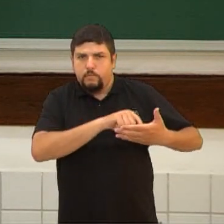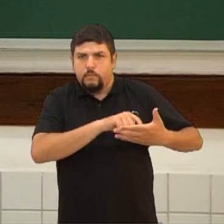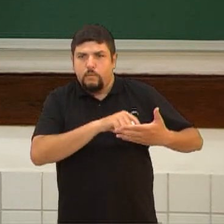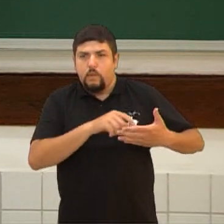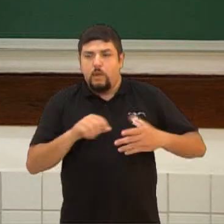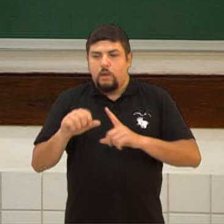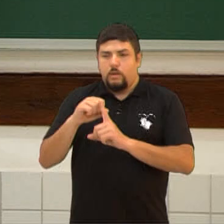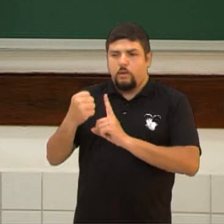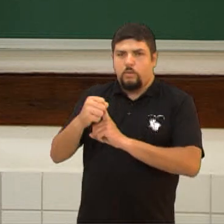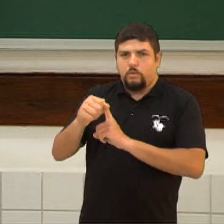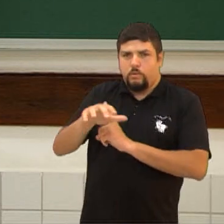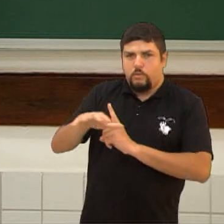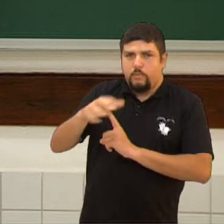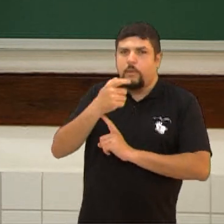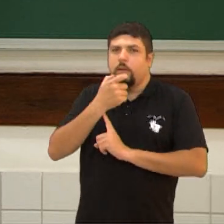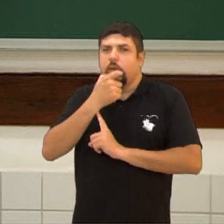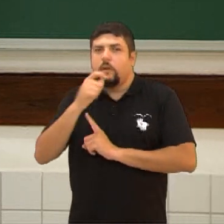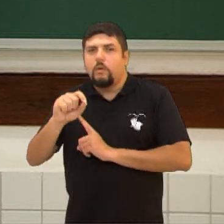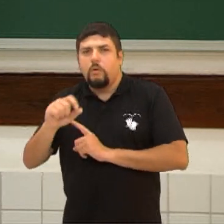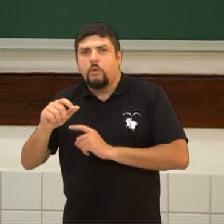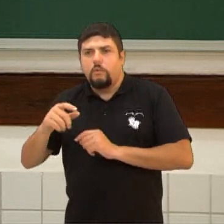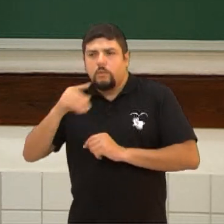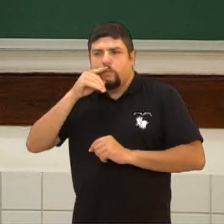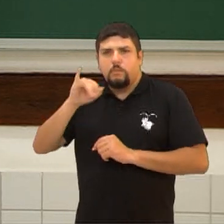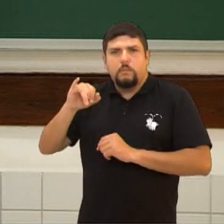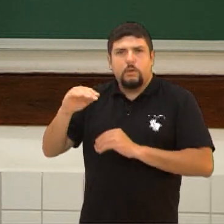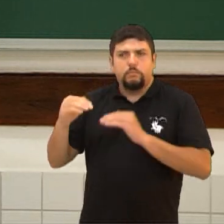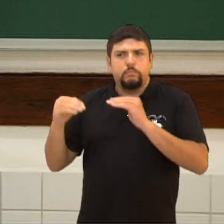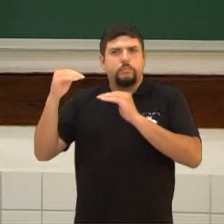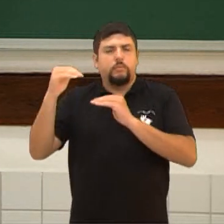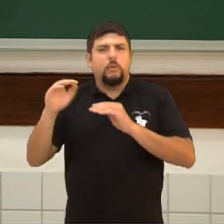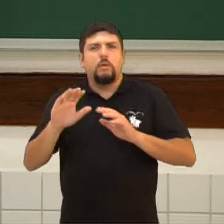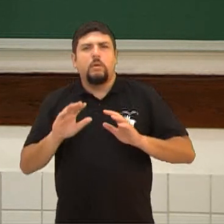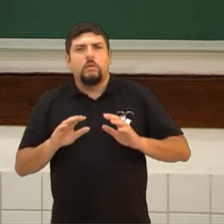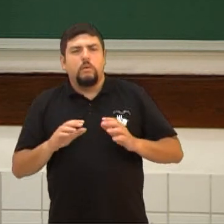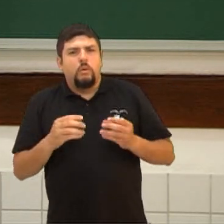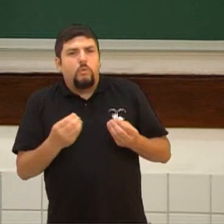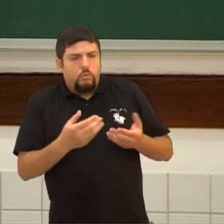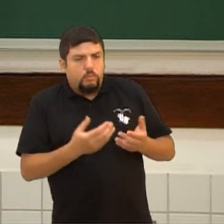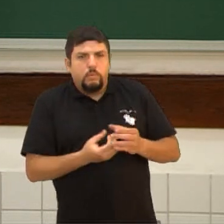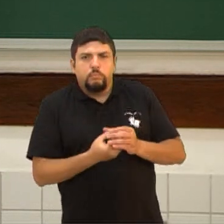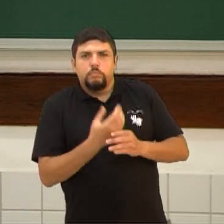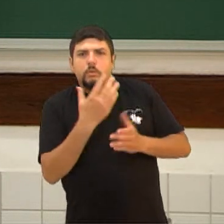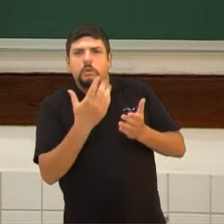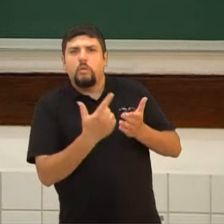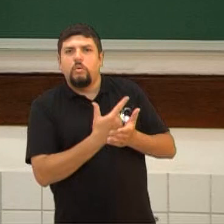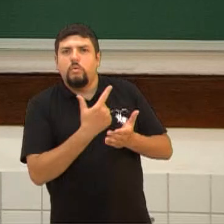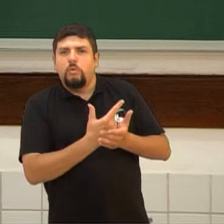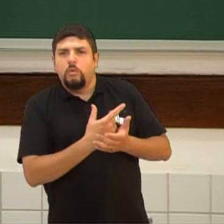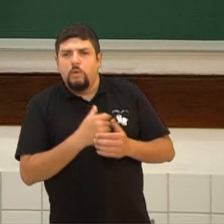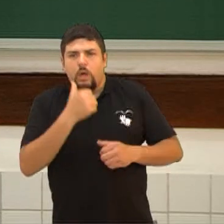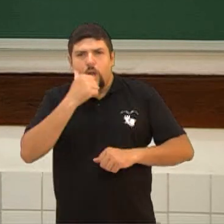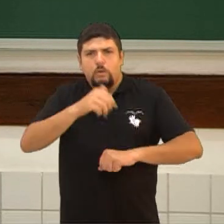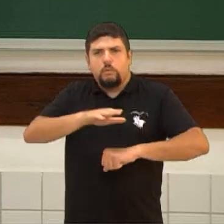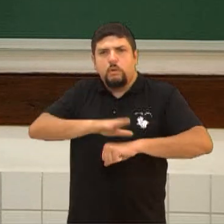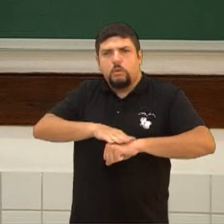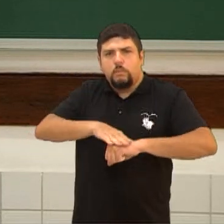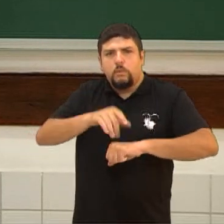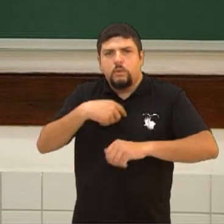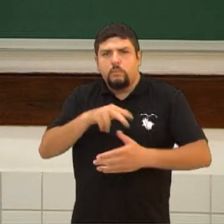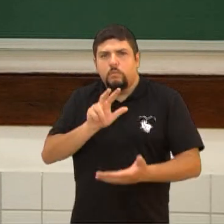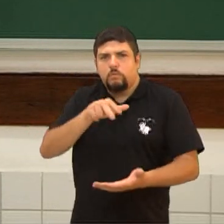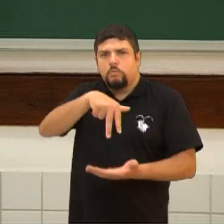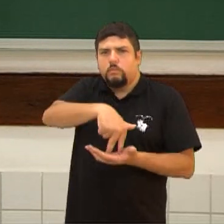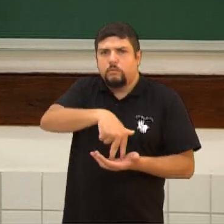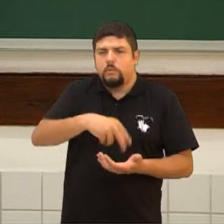tempo, com um livro como esse. Mas peraí, uma mulher tomando posse da sua própria vida, digamos assim, né?